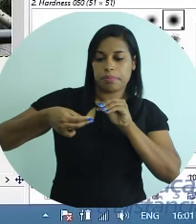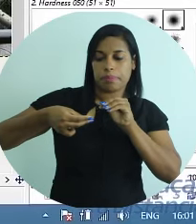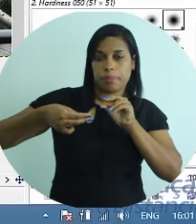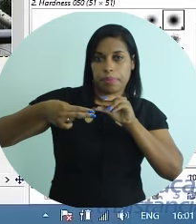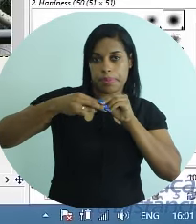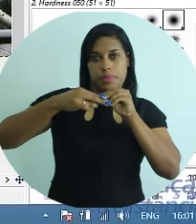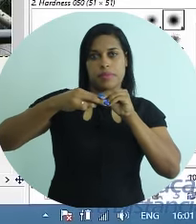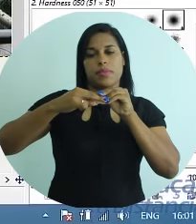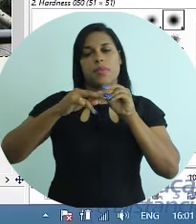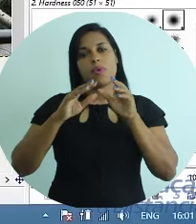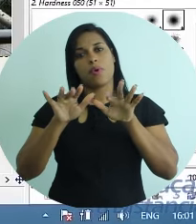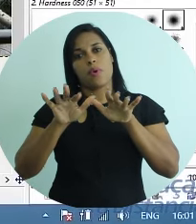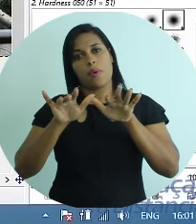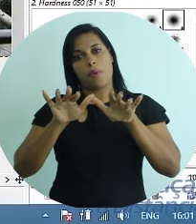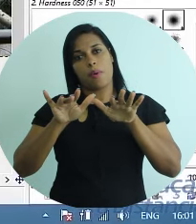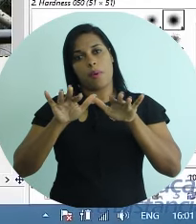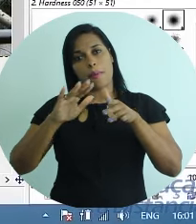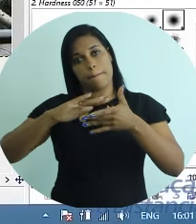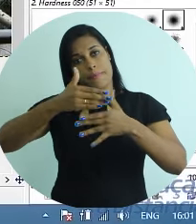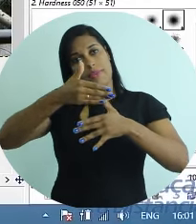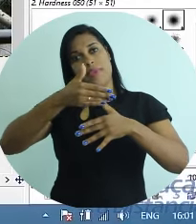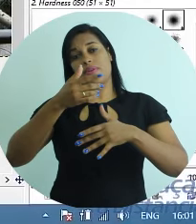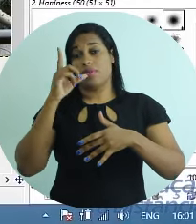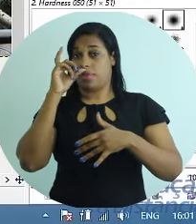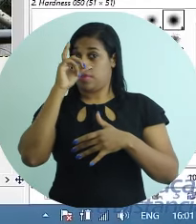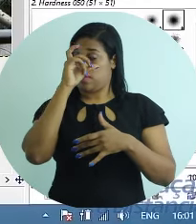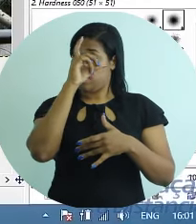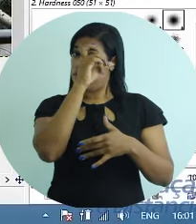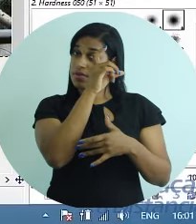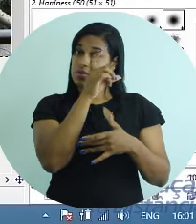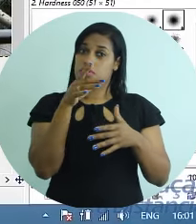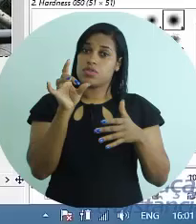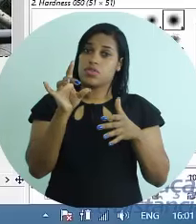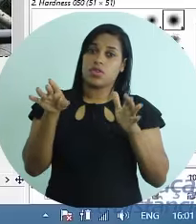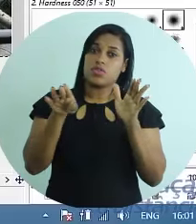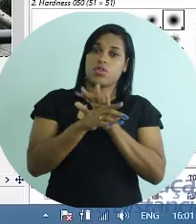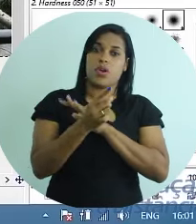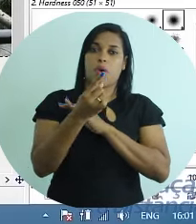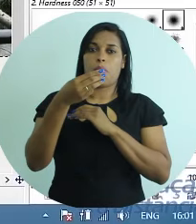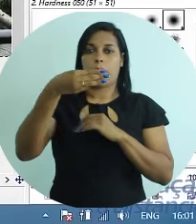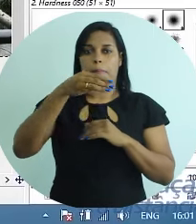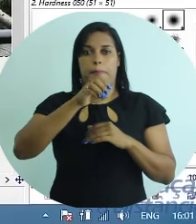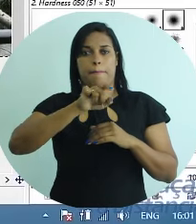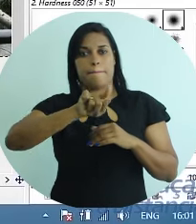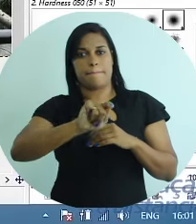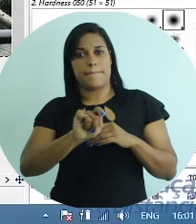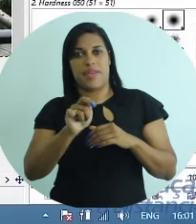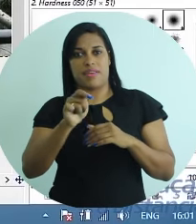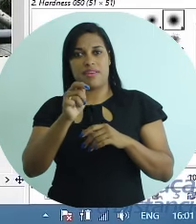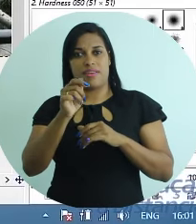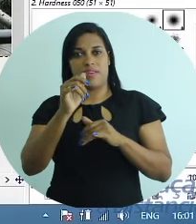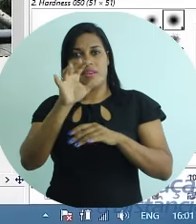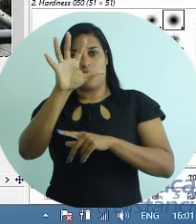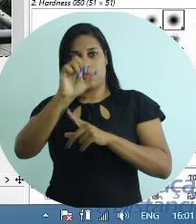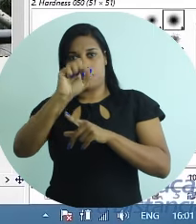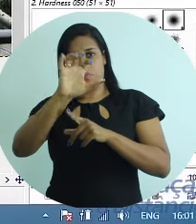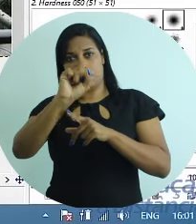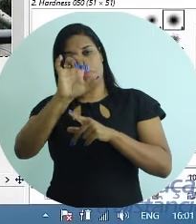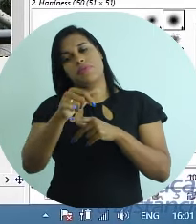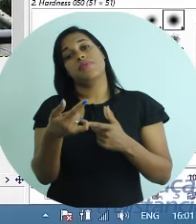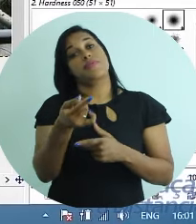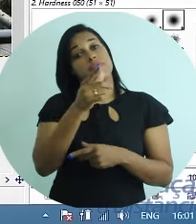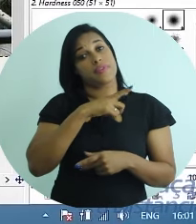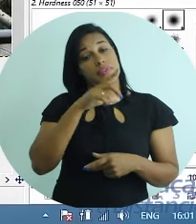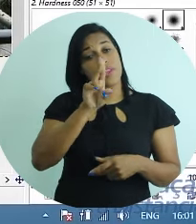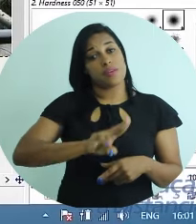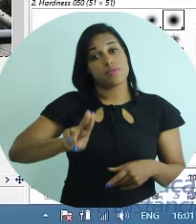coloca no computador que dificilmente ou na maioria das vezes só chegam a 1 MB de conexão. Você vai ter o seu